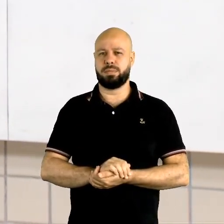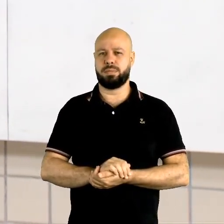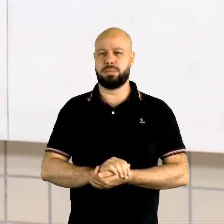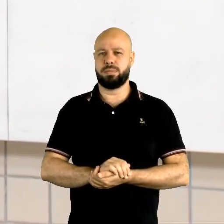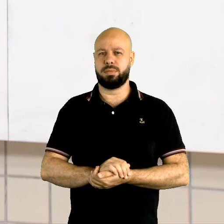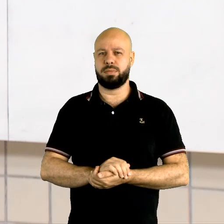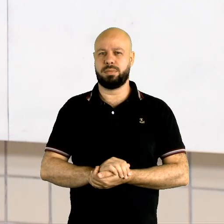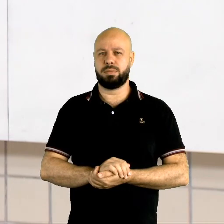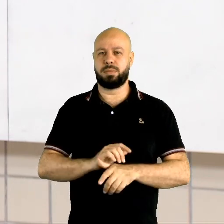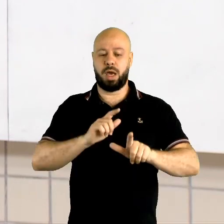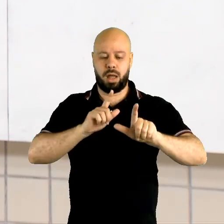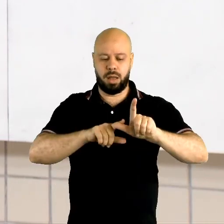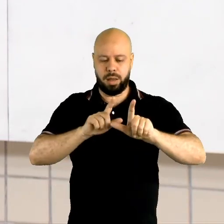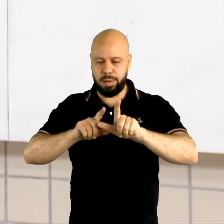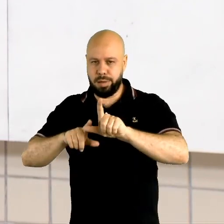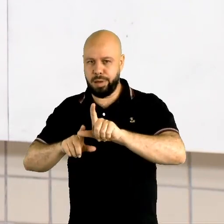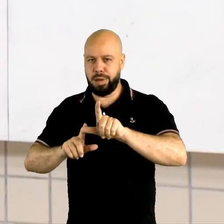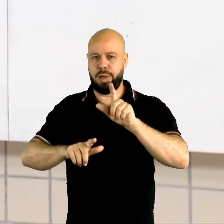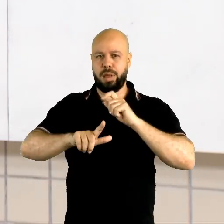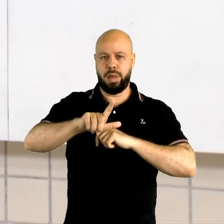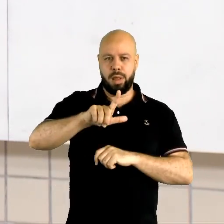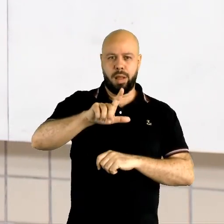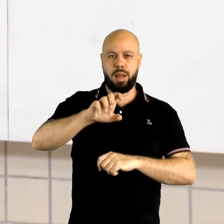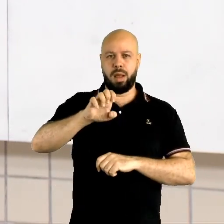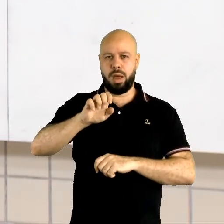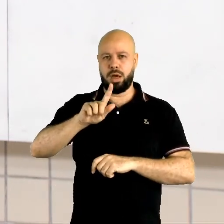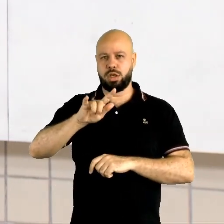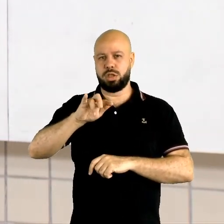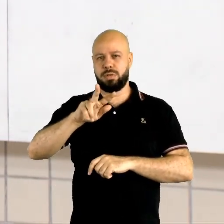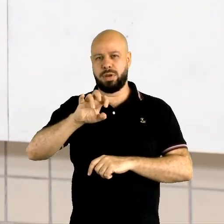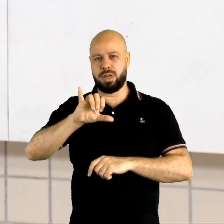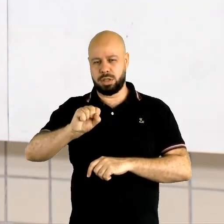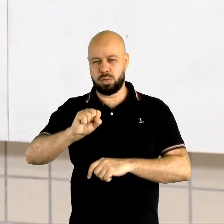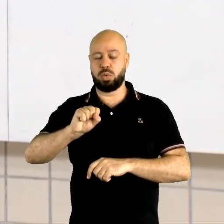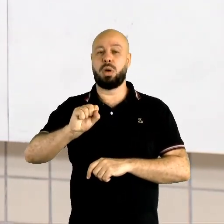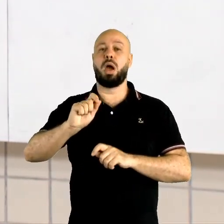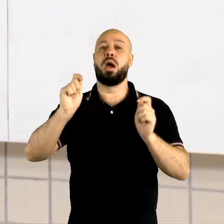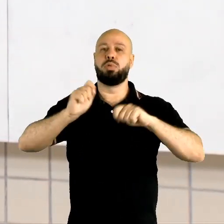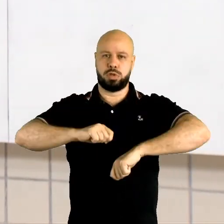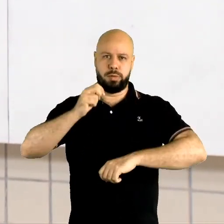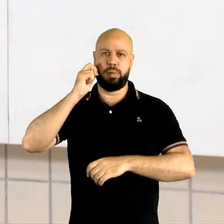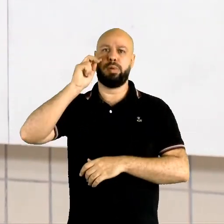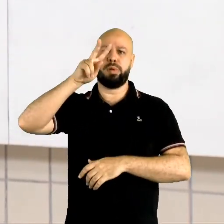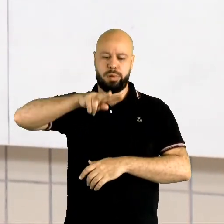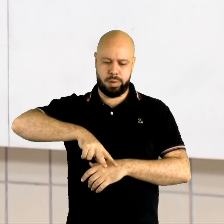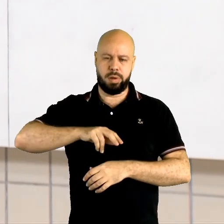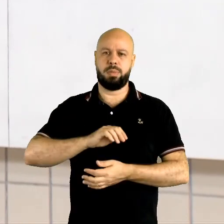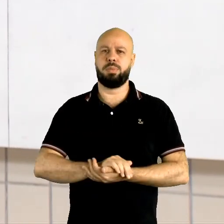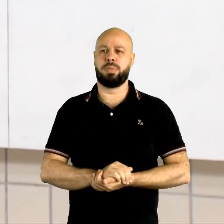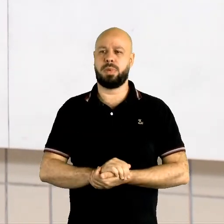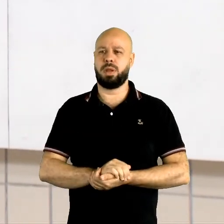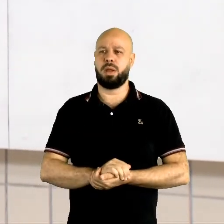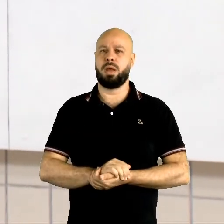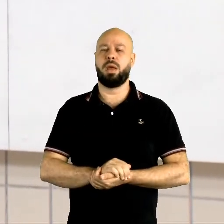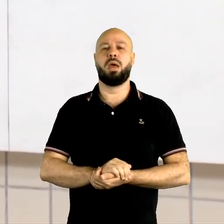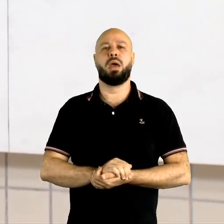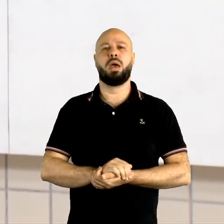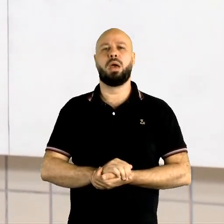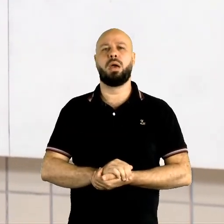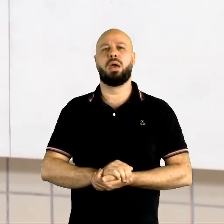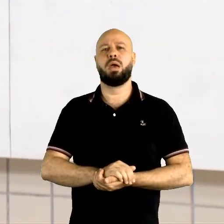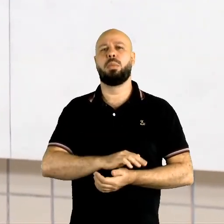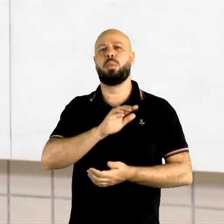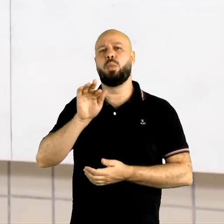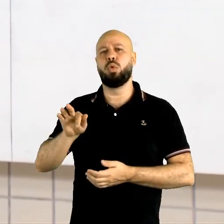legíveis. Legíveis é que consiga ler, tá? E o final. Você sempre tem que dar a finalização